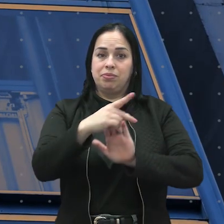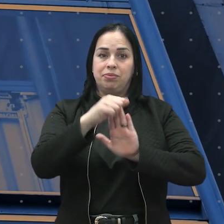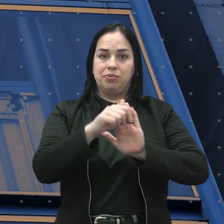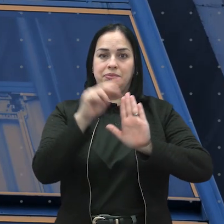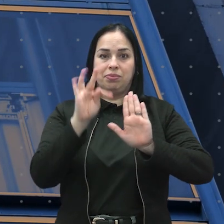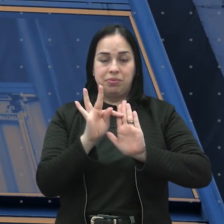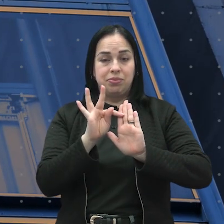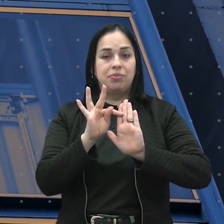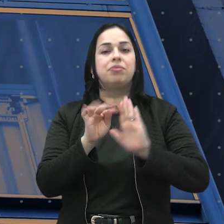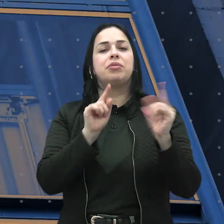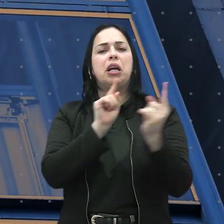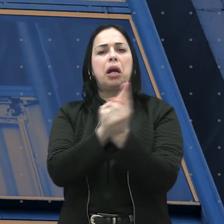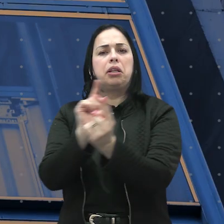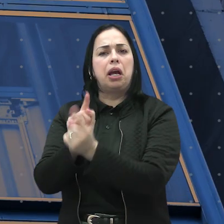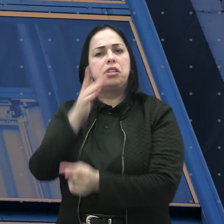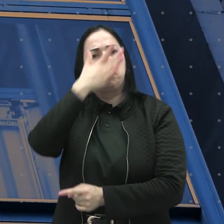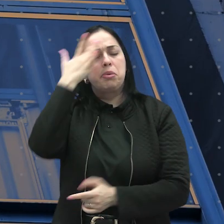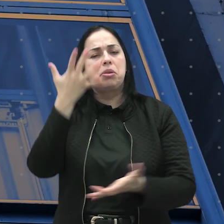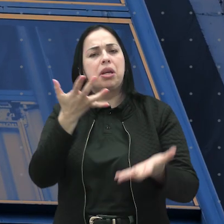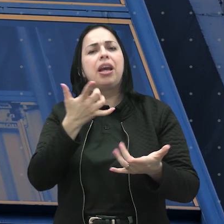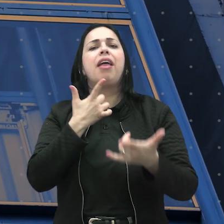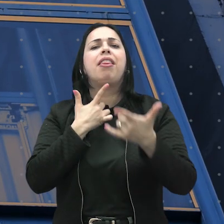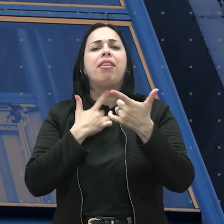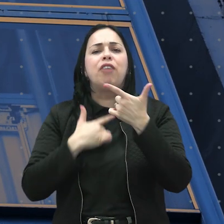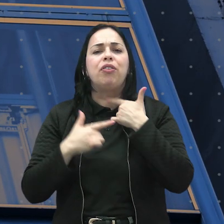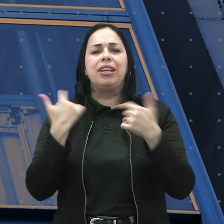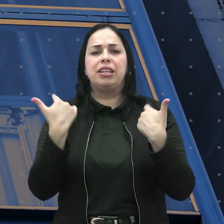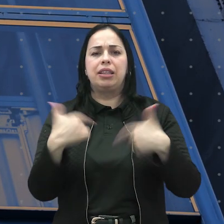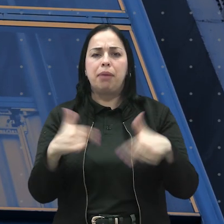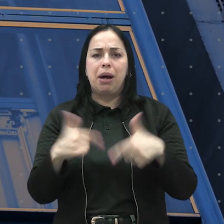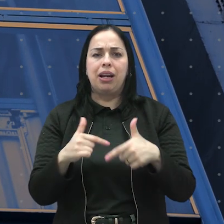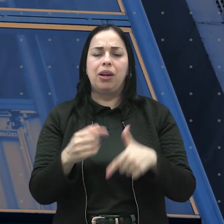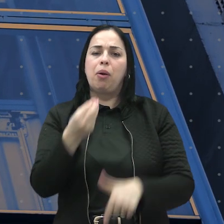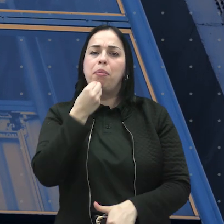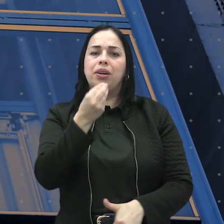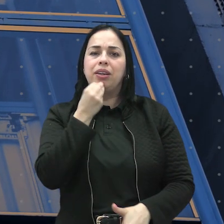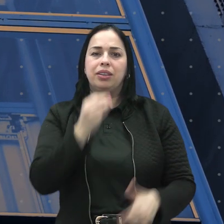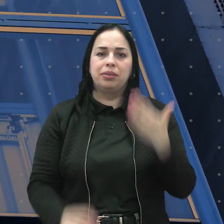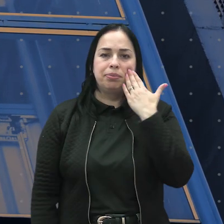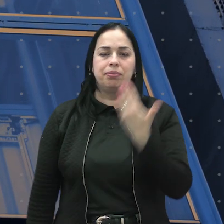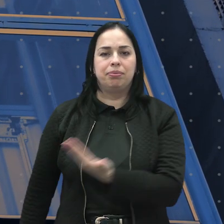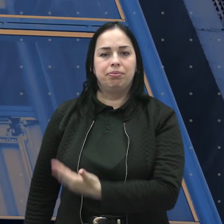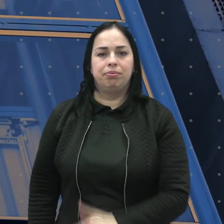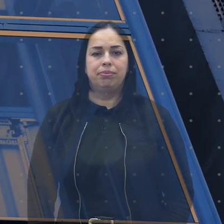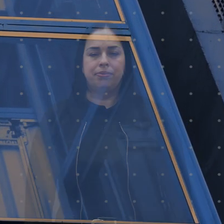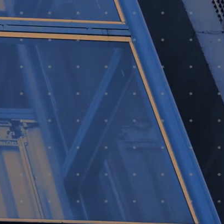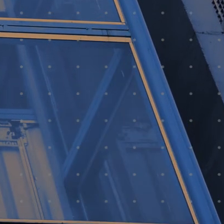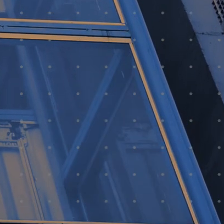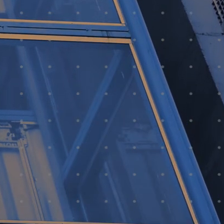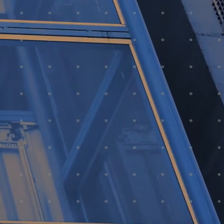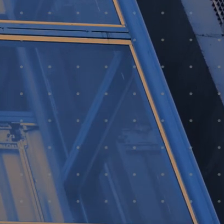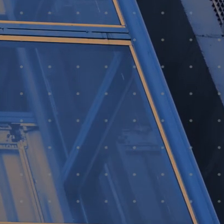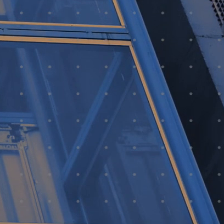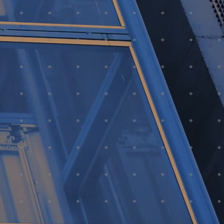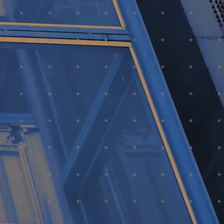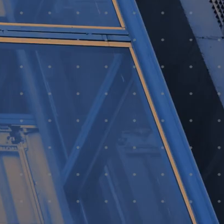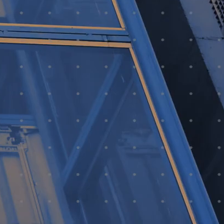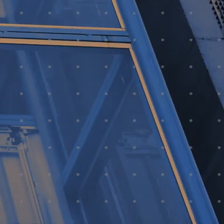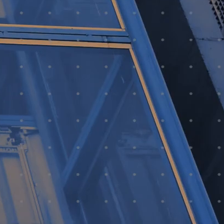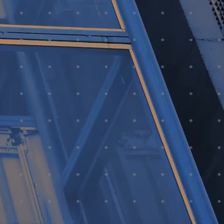O posto de atendimento ao trabalhador de São José dos Campos tem oportunidade de emprego para